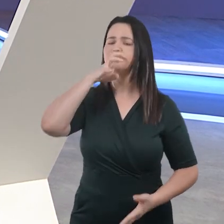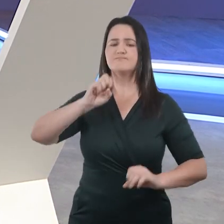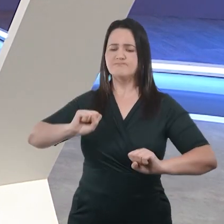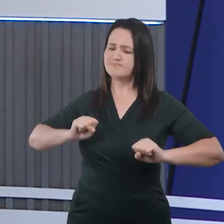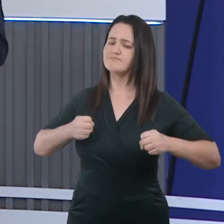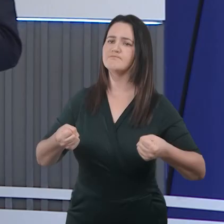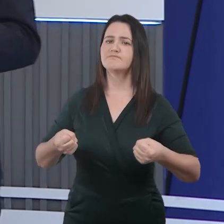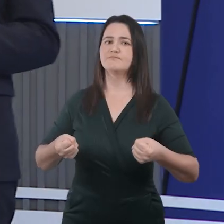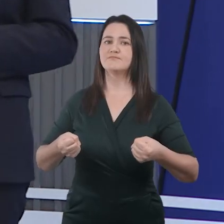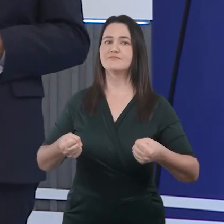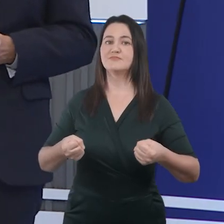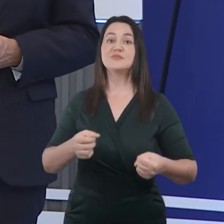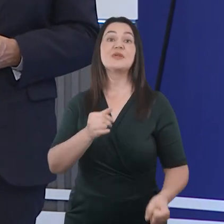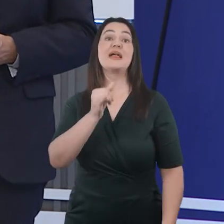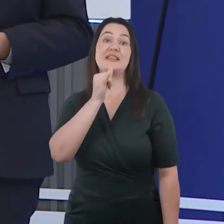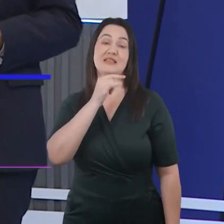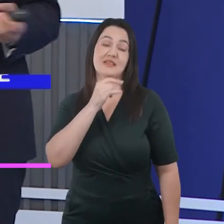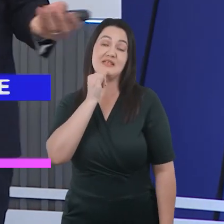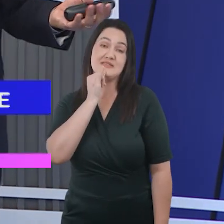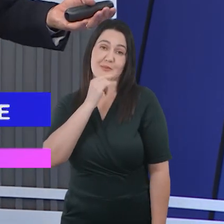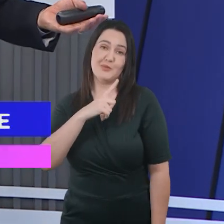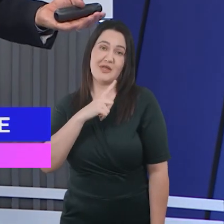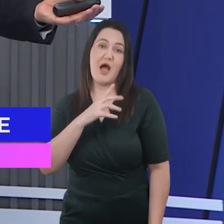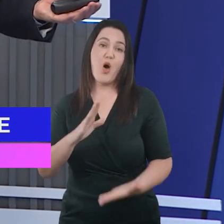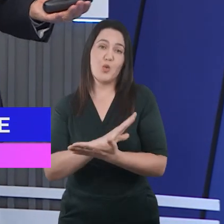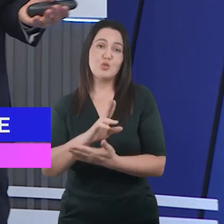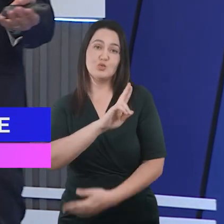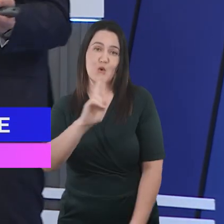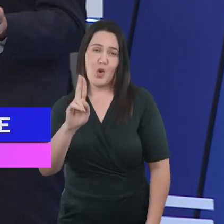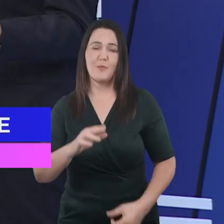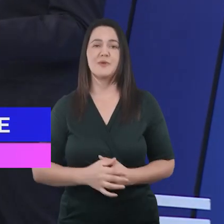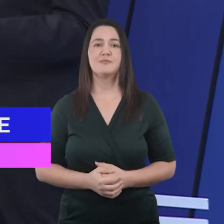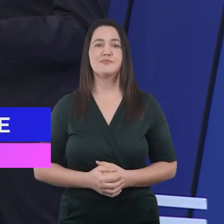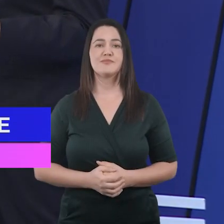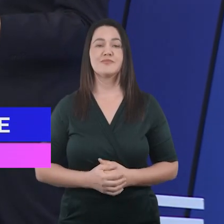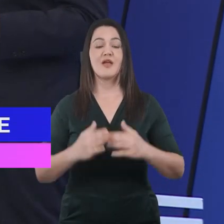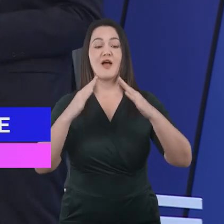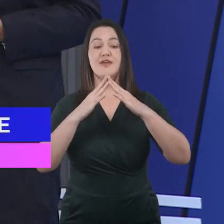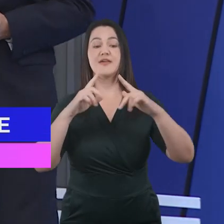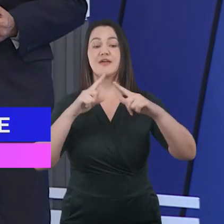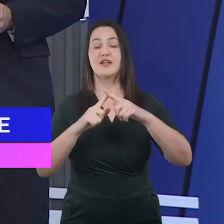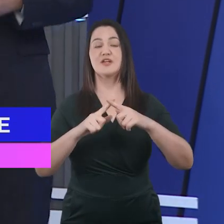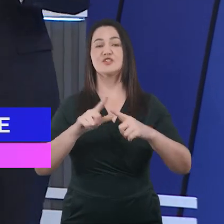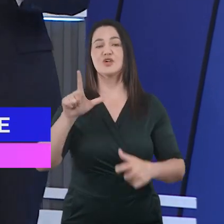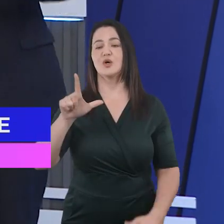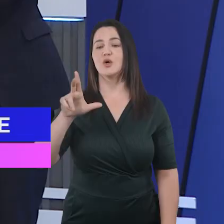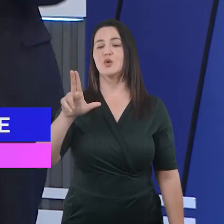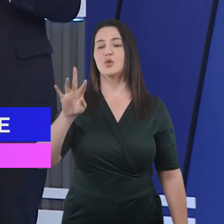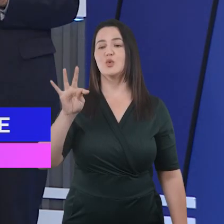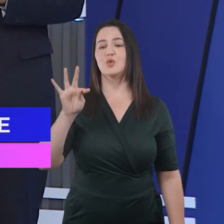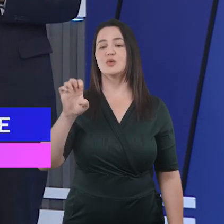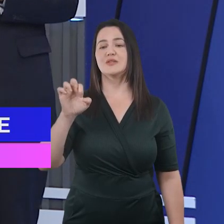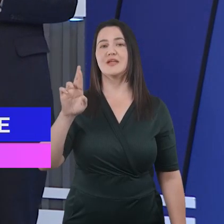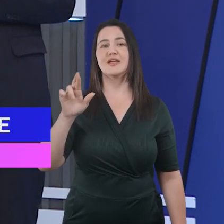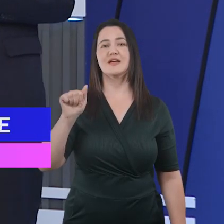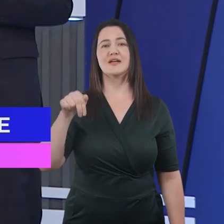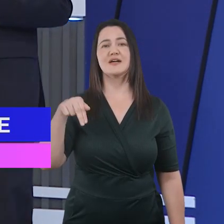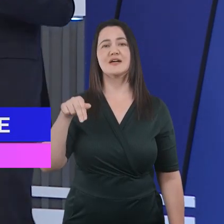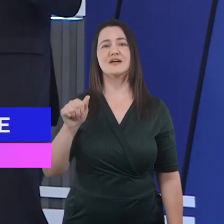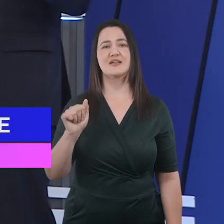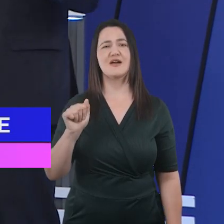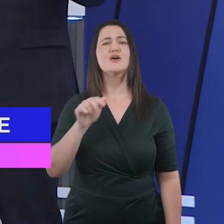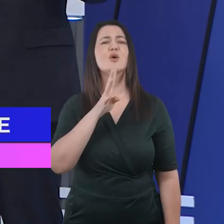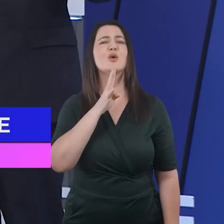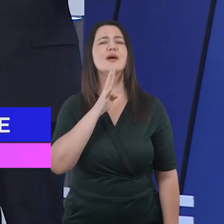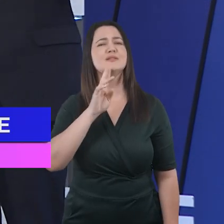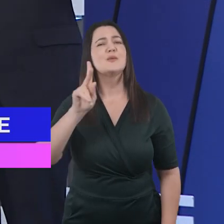tona. Eu destaco alguns desses movimentos, como a Igreja Luterana, que começou com Martinho Lutero. E